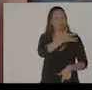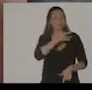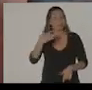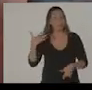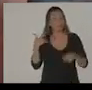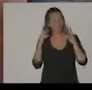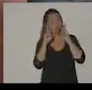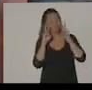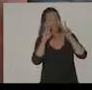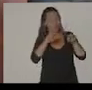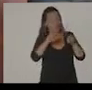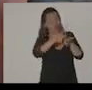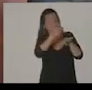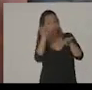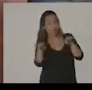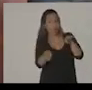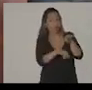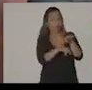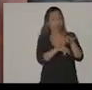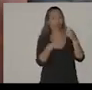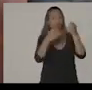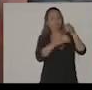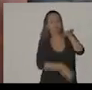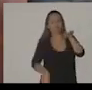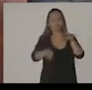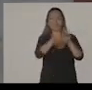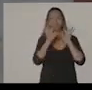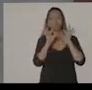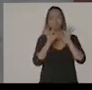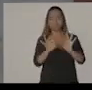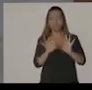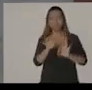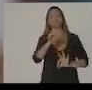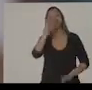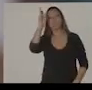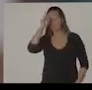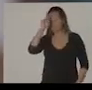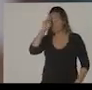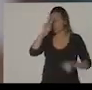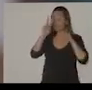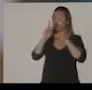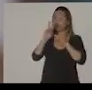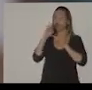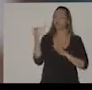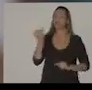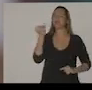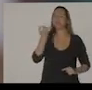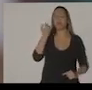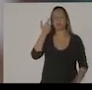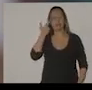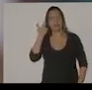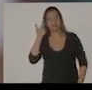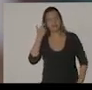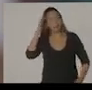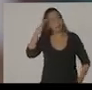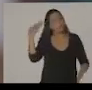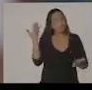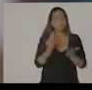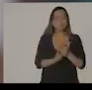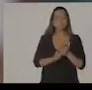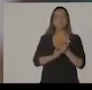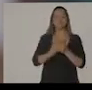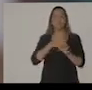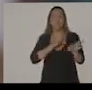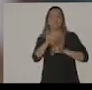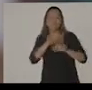sendo vista na perspectiva das desigualdades sociais. Acho que ele tem uma história absolutamente